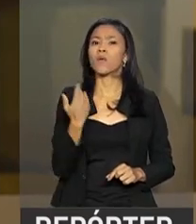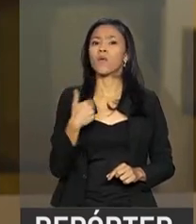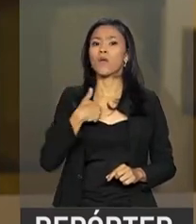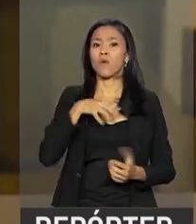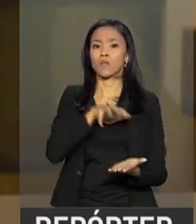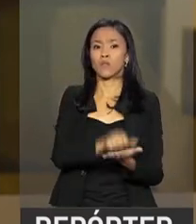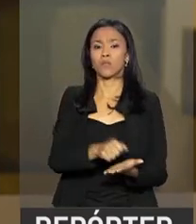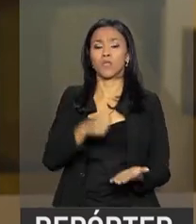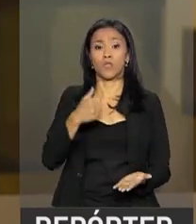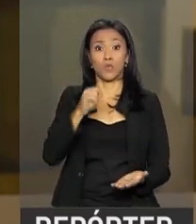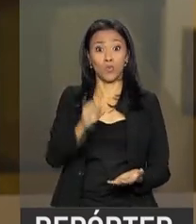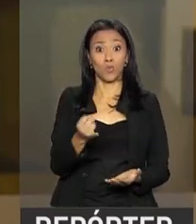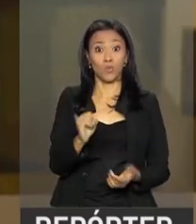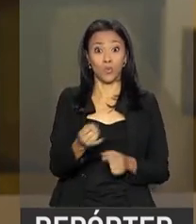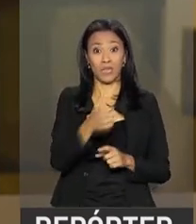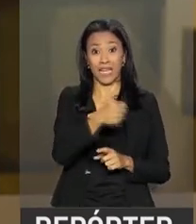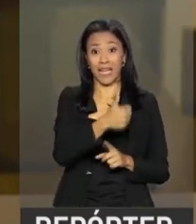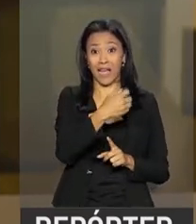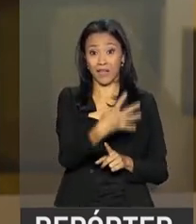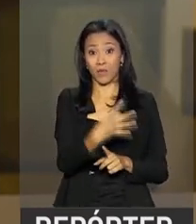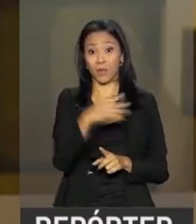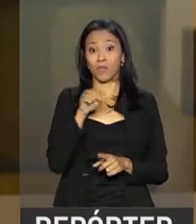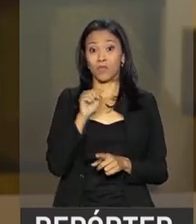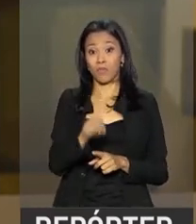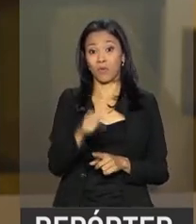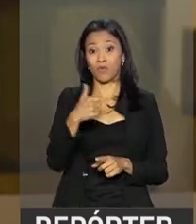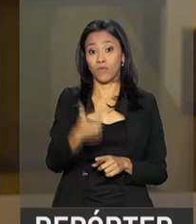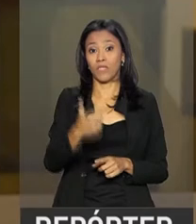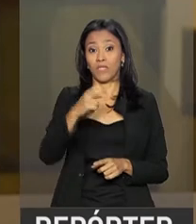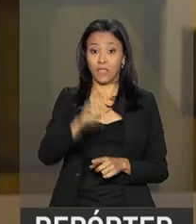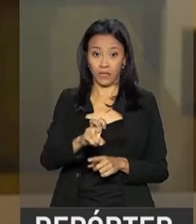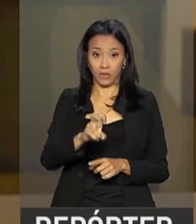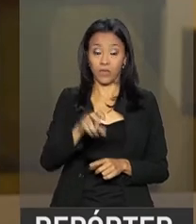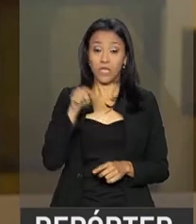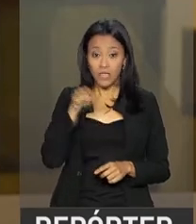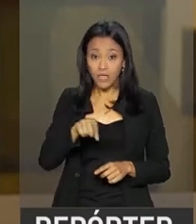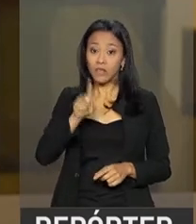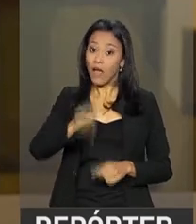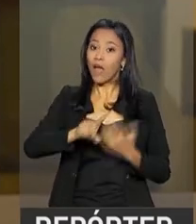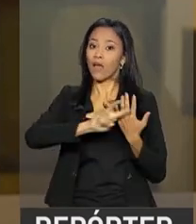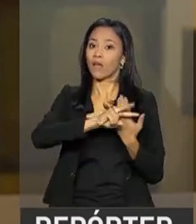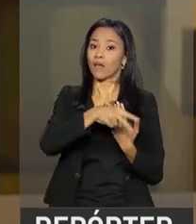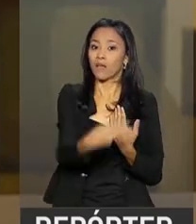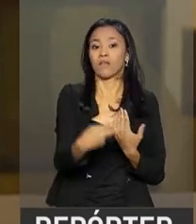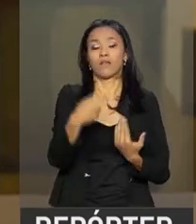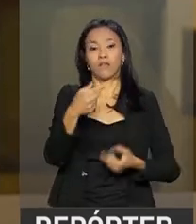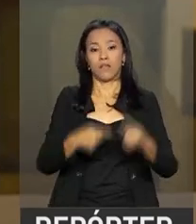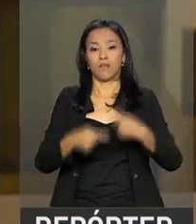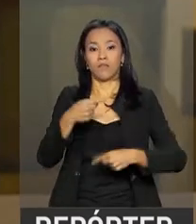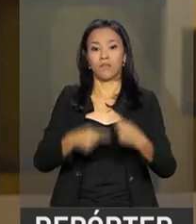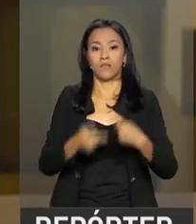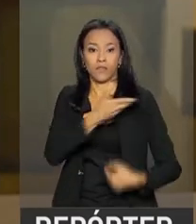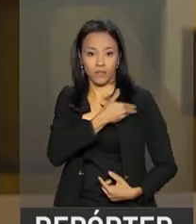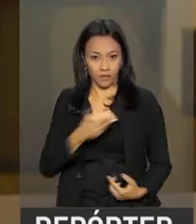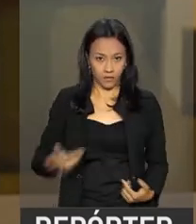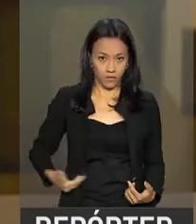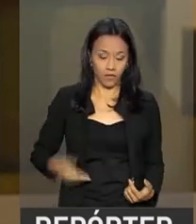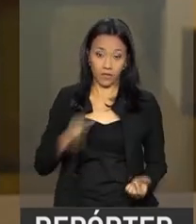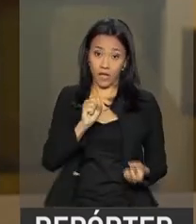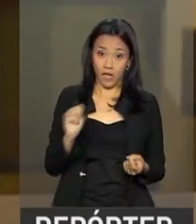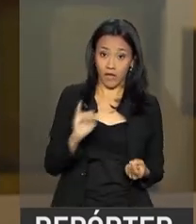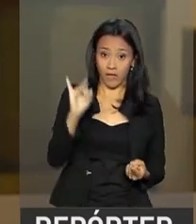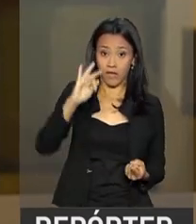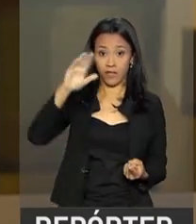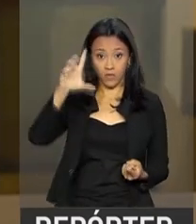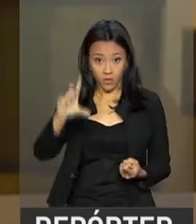14 ponto e 25 isso tudo é fruto da política governamental né a inflação caindo